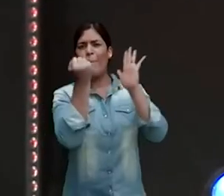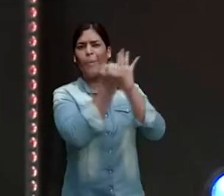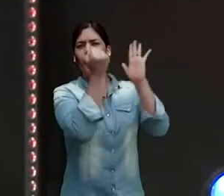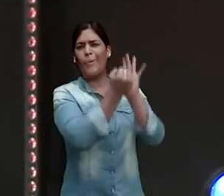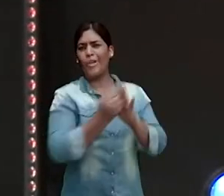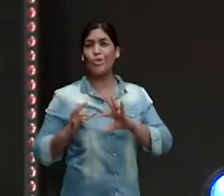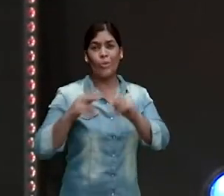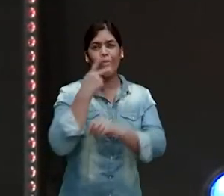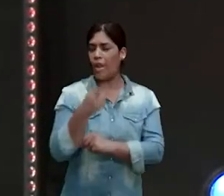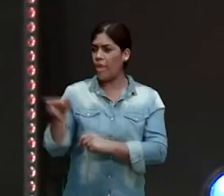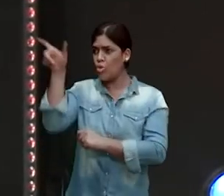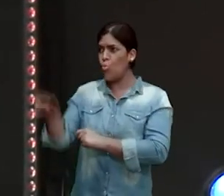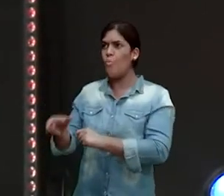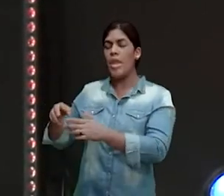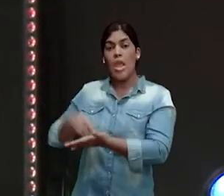ressuscitou